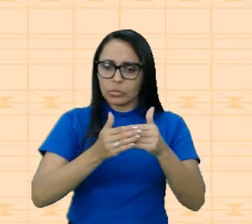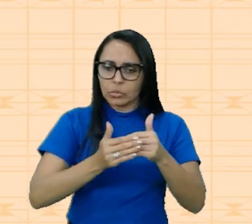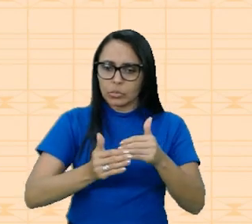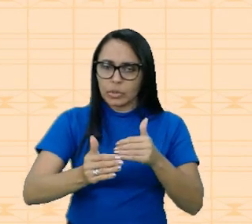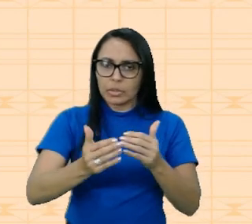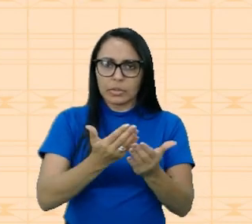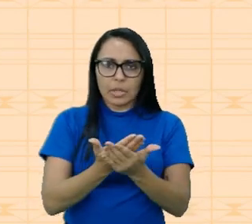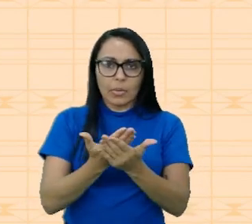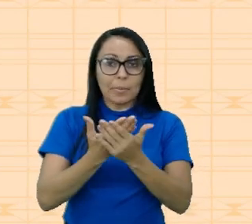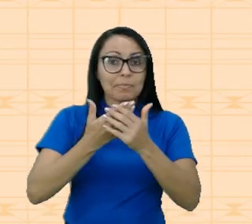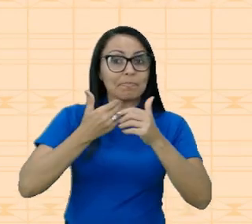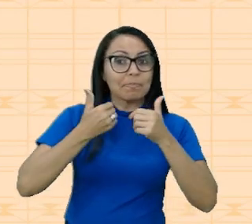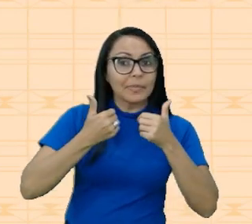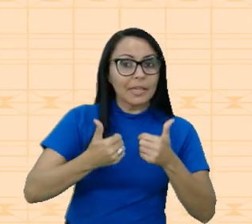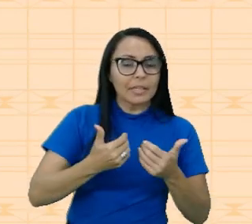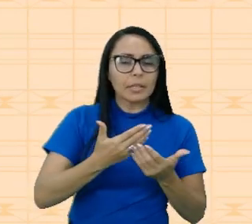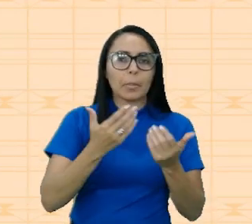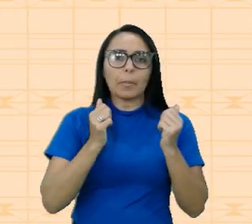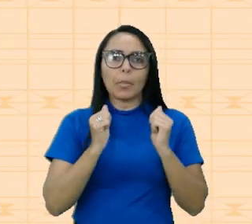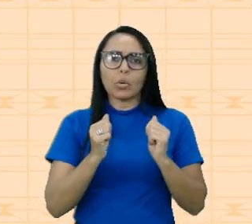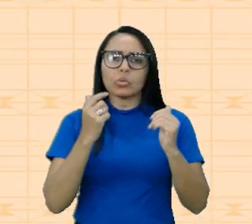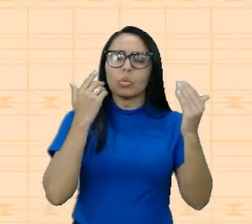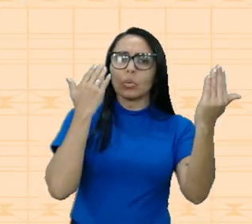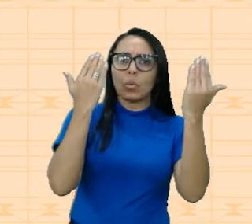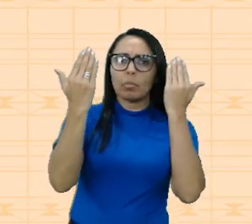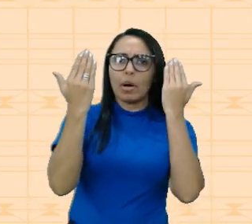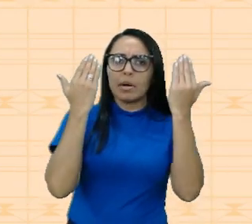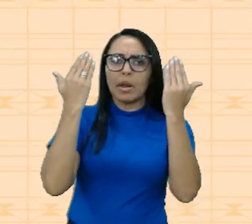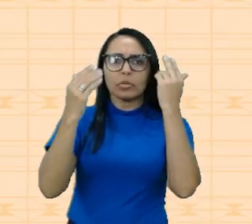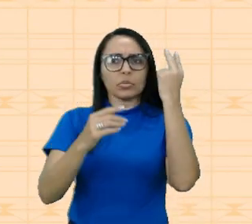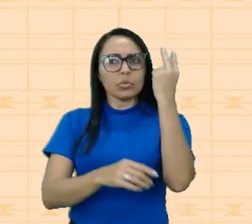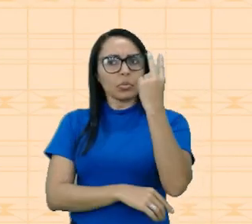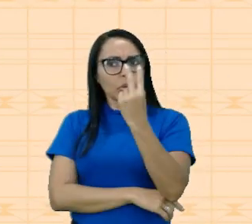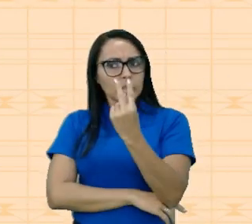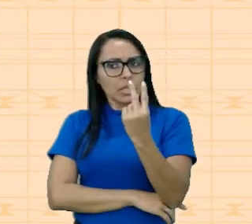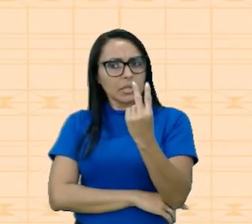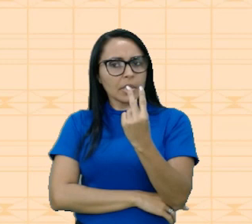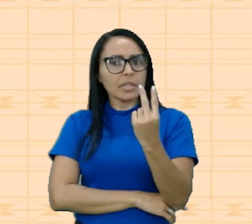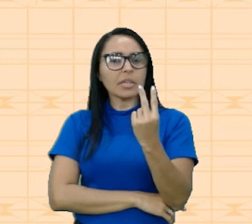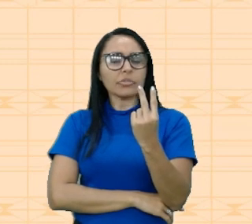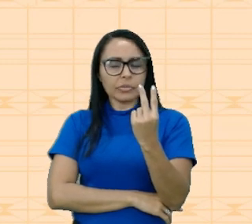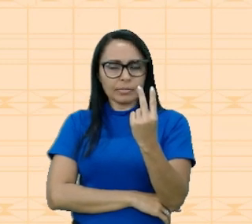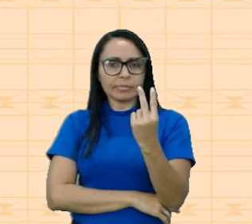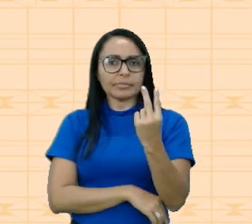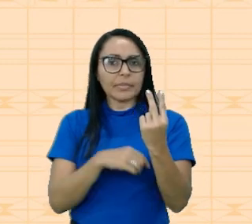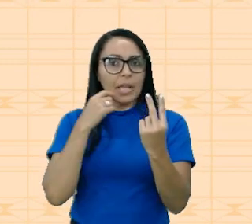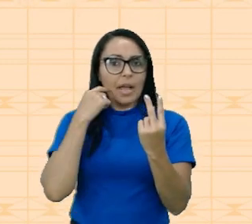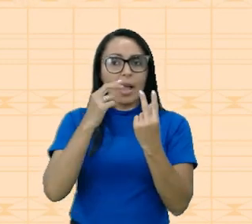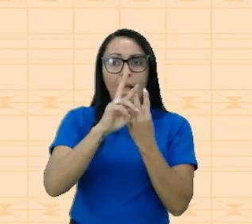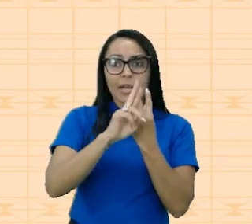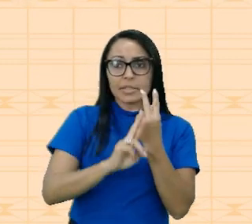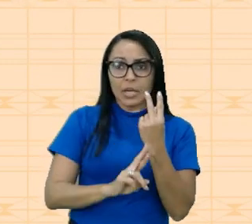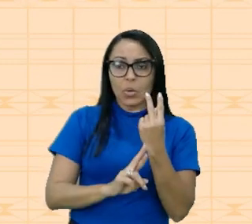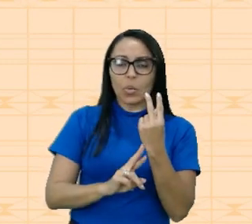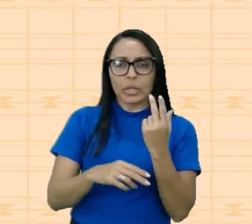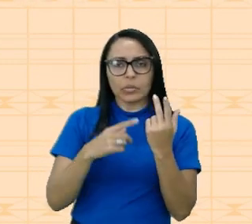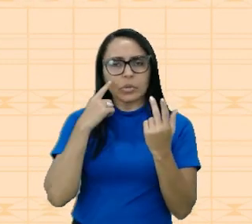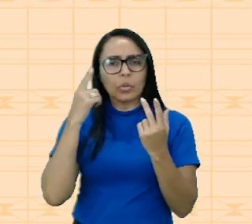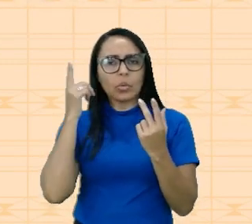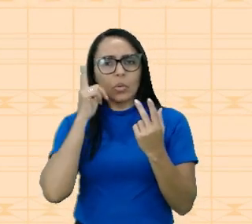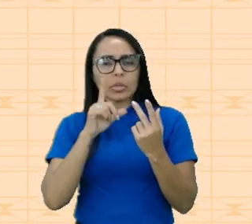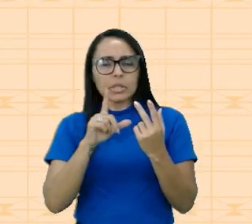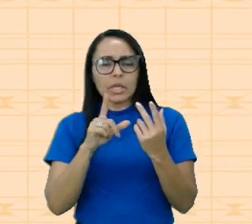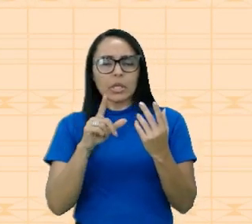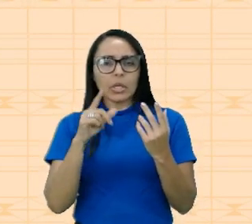aula, beleza? Mas se eu posso comparar 2 grandezas, eu chamo essa comparação de razão, e quando eu consigo em